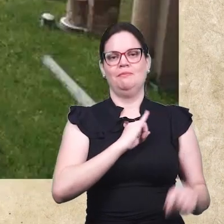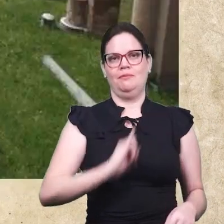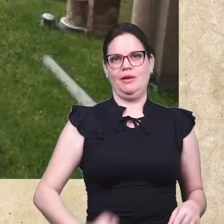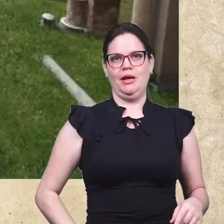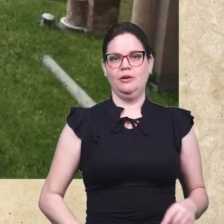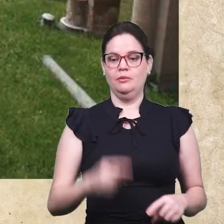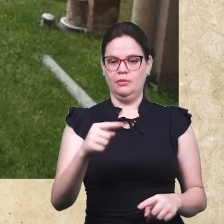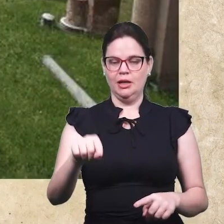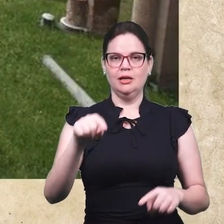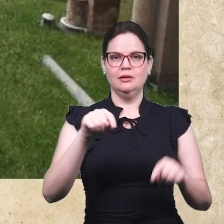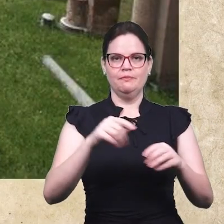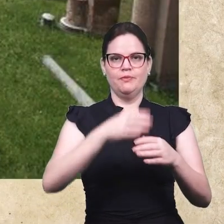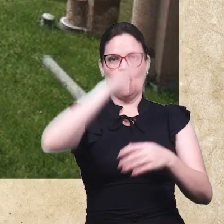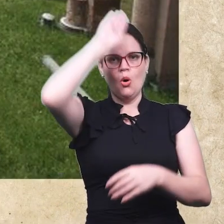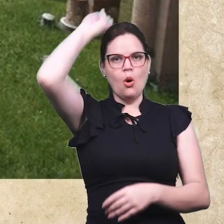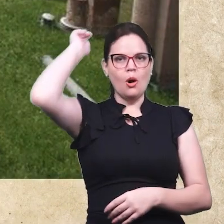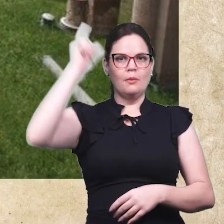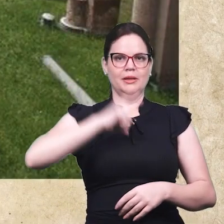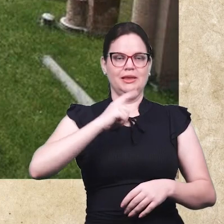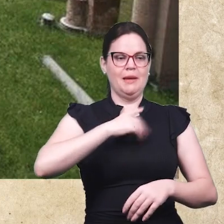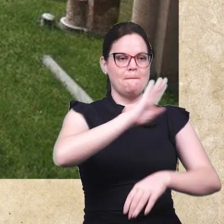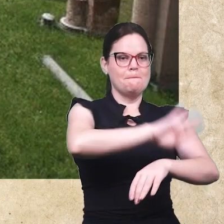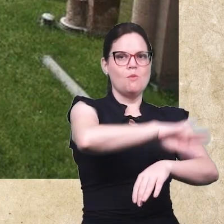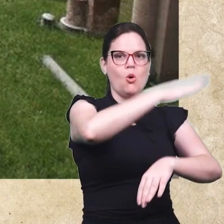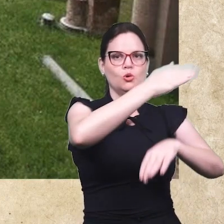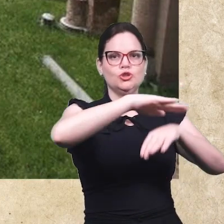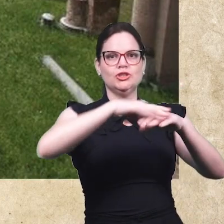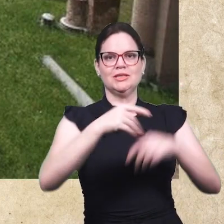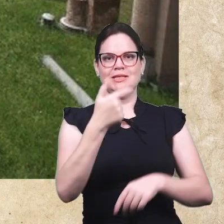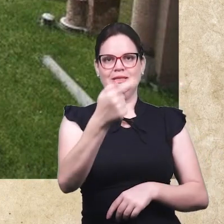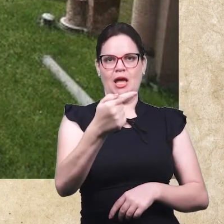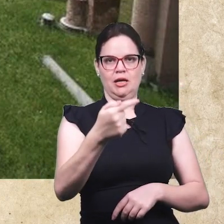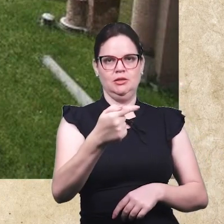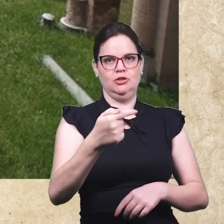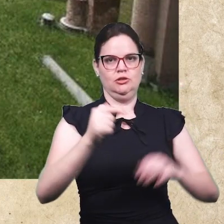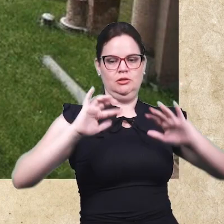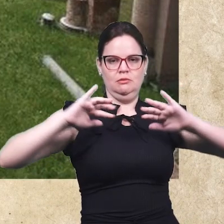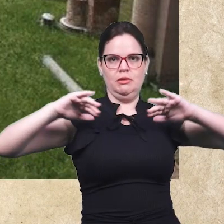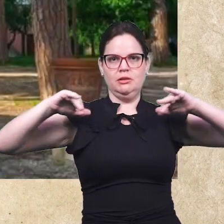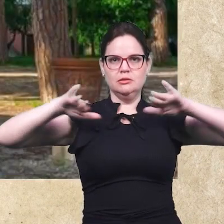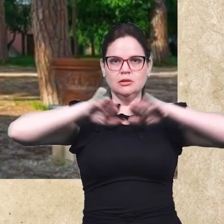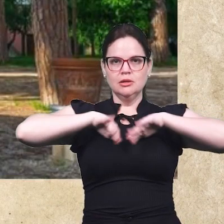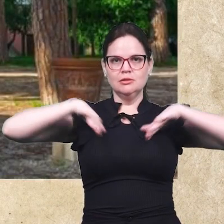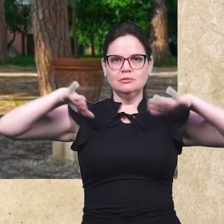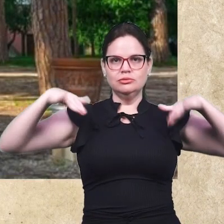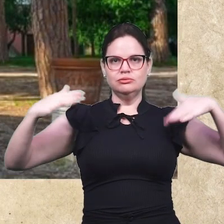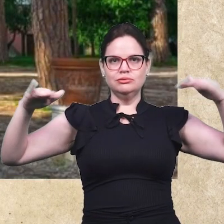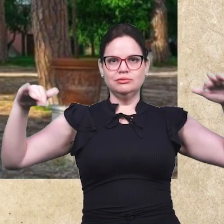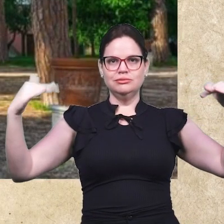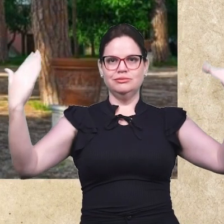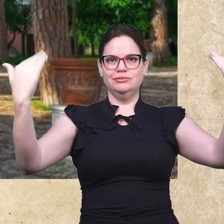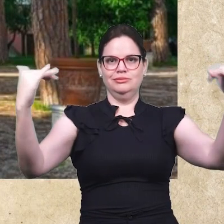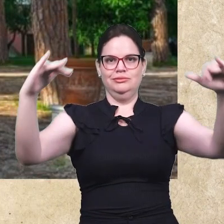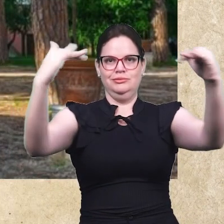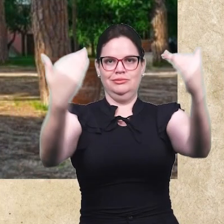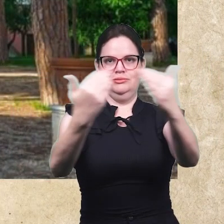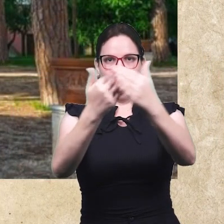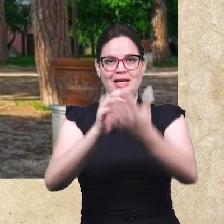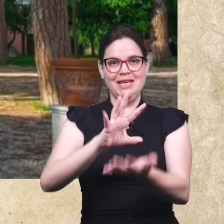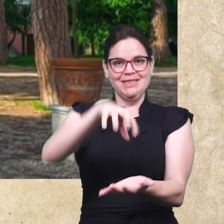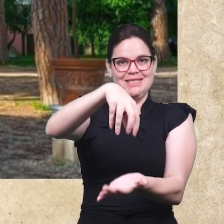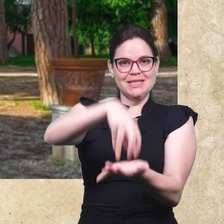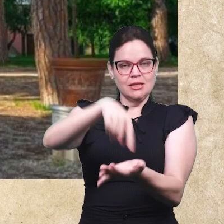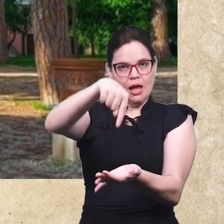de 7 montes, não é? Sim. Nós temos o Monte Palatino, nós temos o Monte Esquilino, tem o Monte